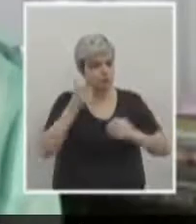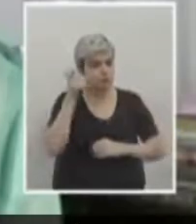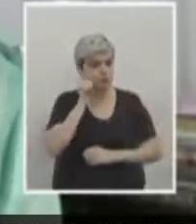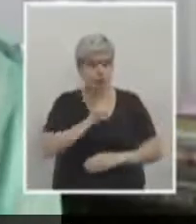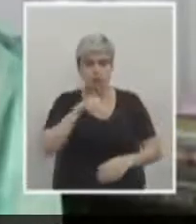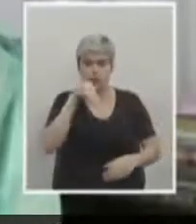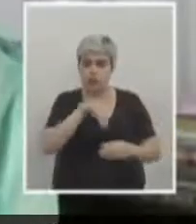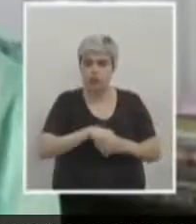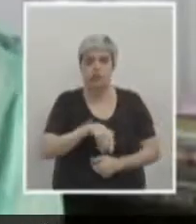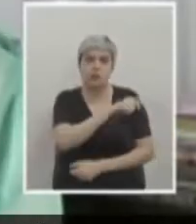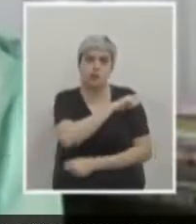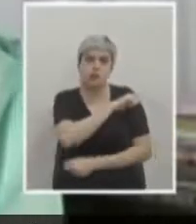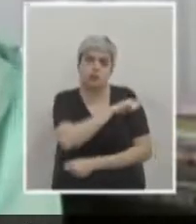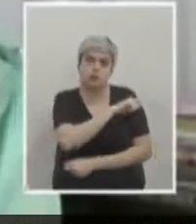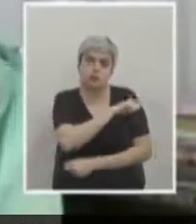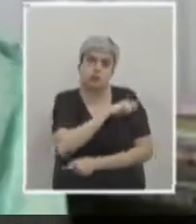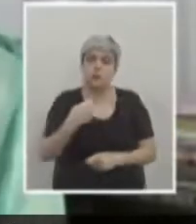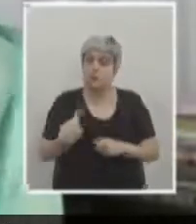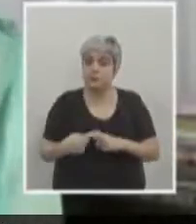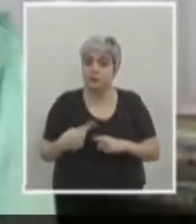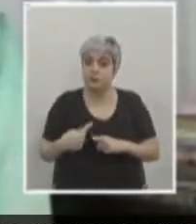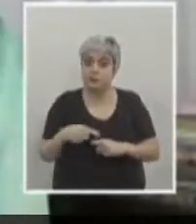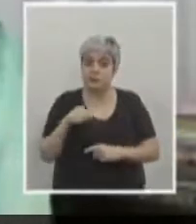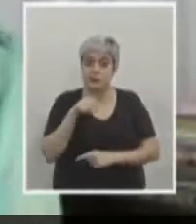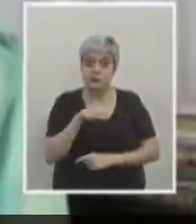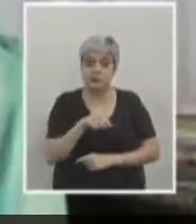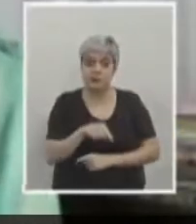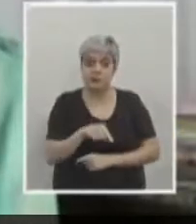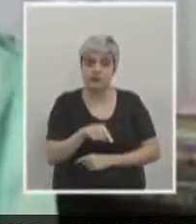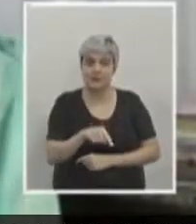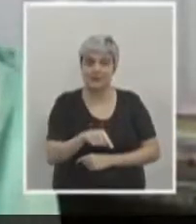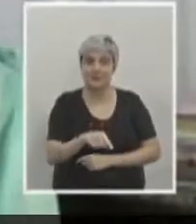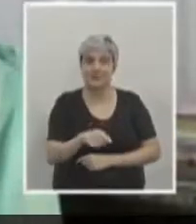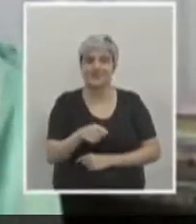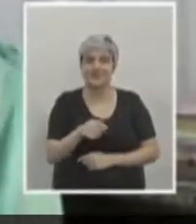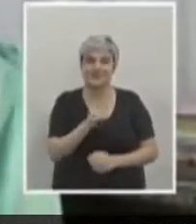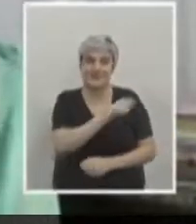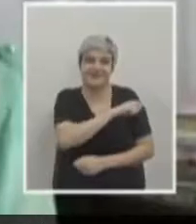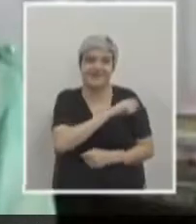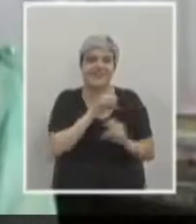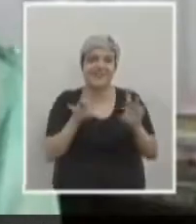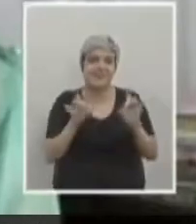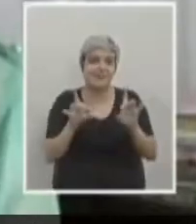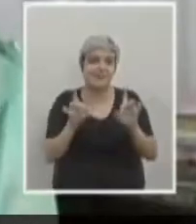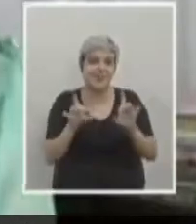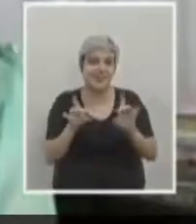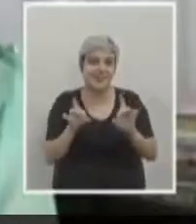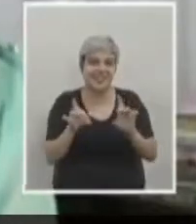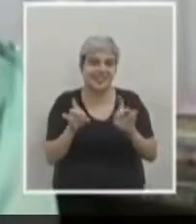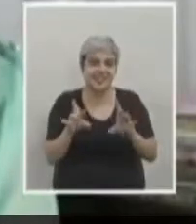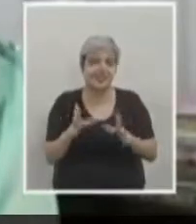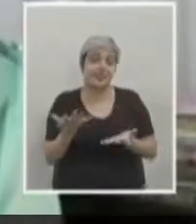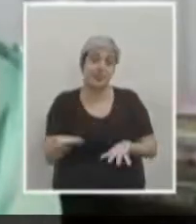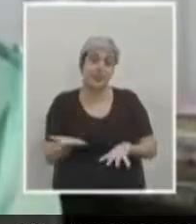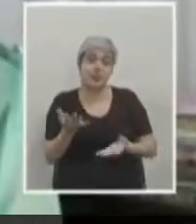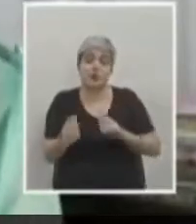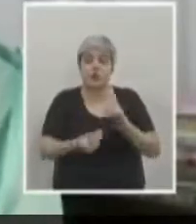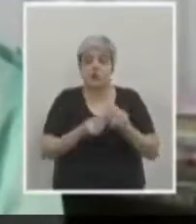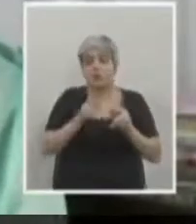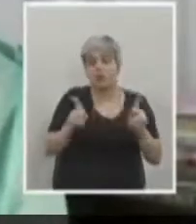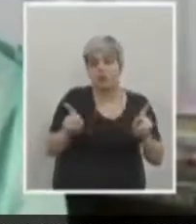apoio do que elas, porque o público-alvo delas é o aluno especial. Então, por que não permitir que essas professoras estendam jornada de